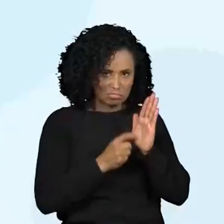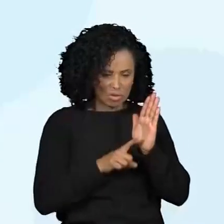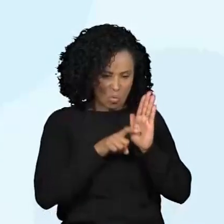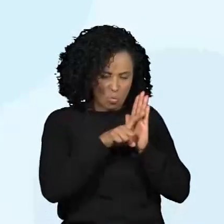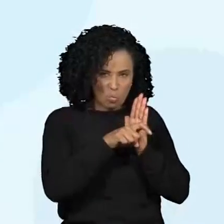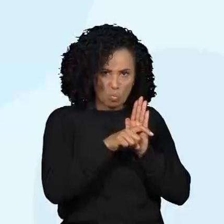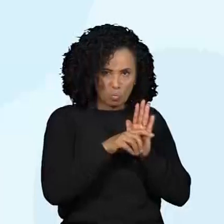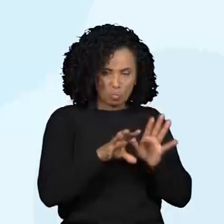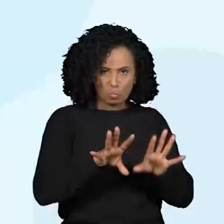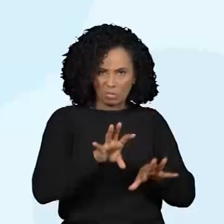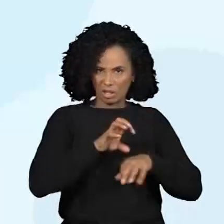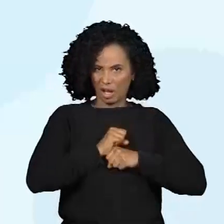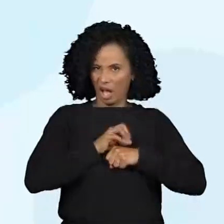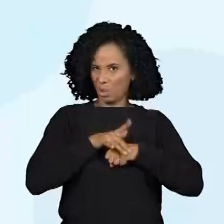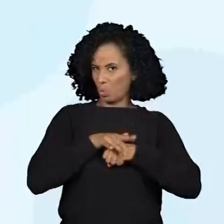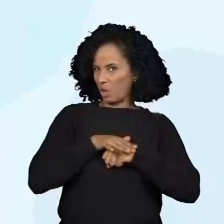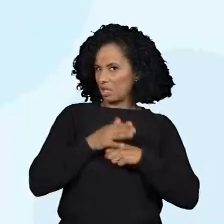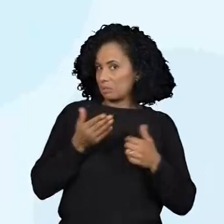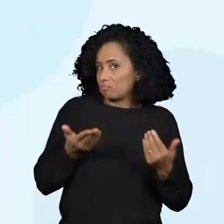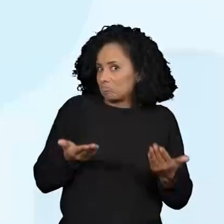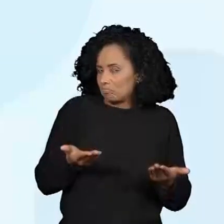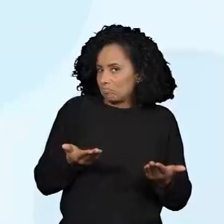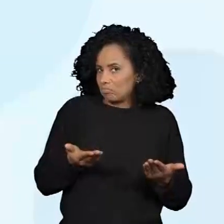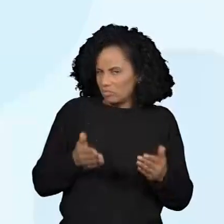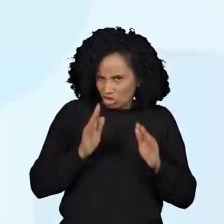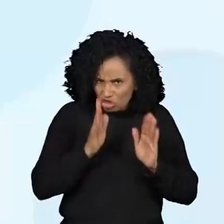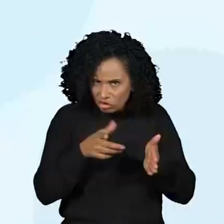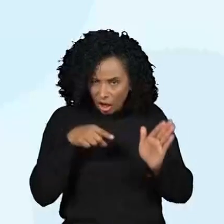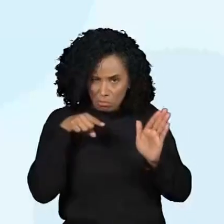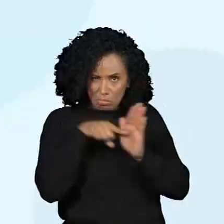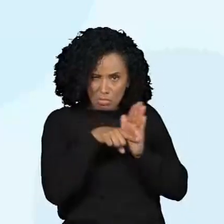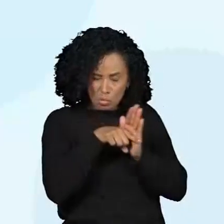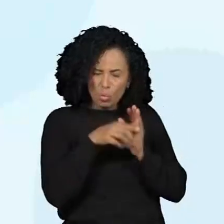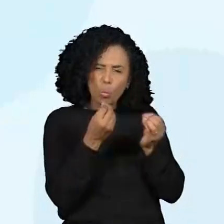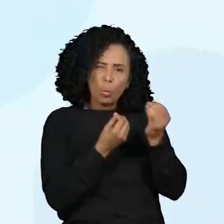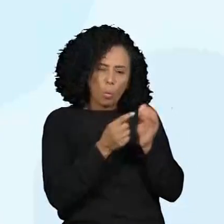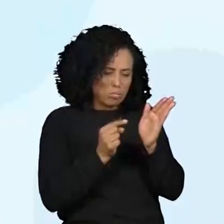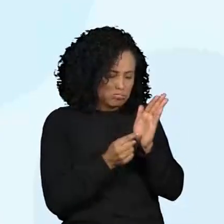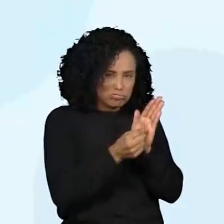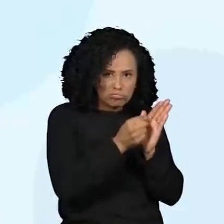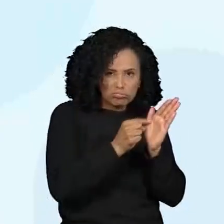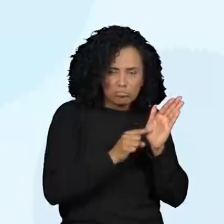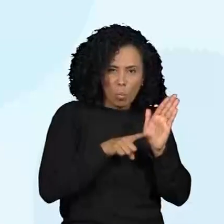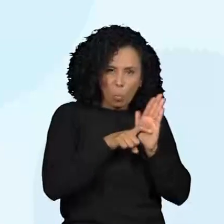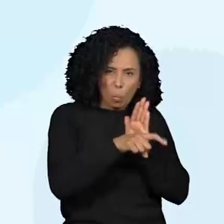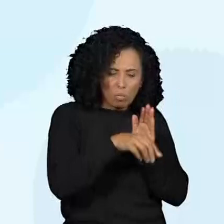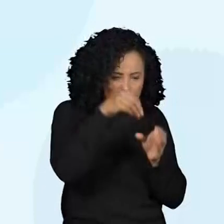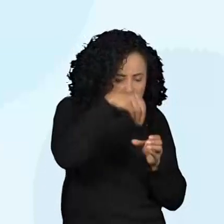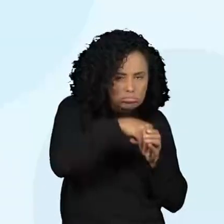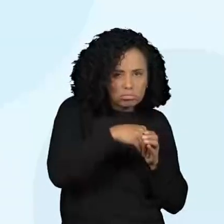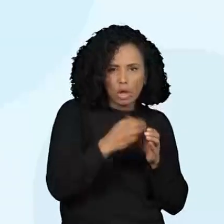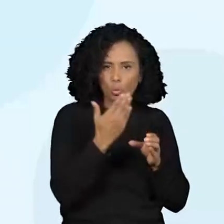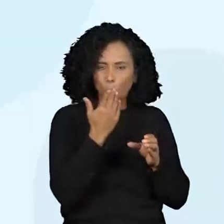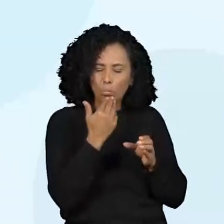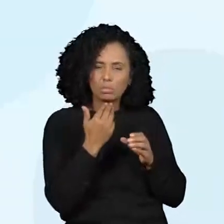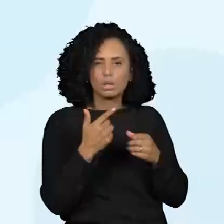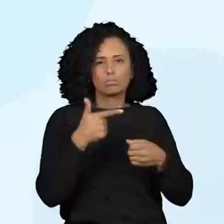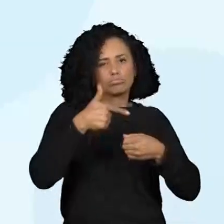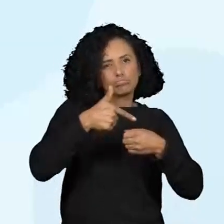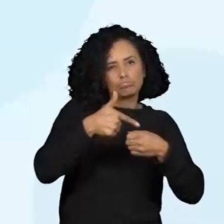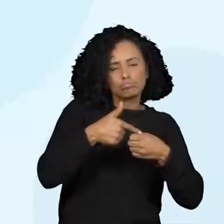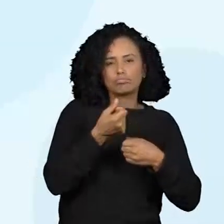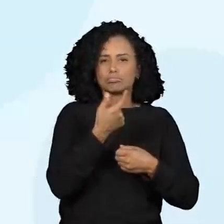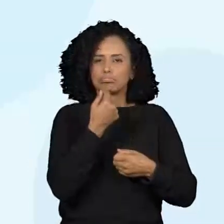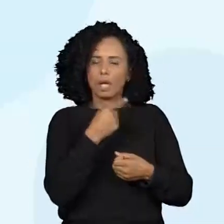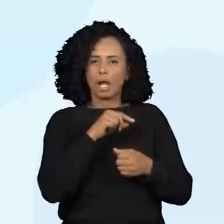já pesquisou e estudou sobre a ação dos micro-organismos na produção dos alimentos, combustíveis e medicamentos?